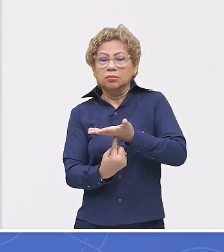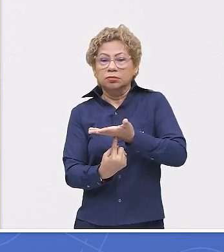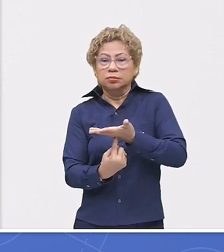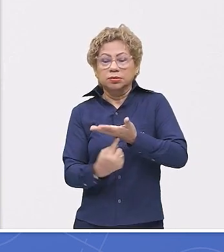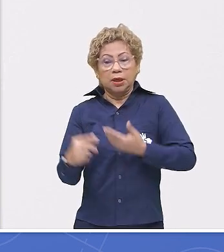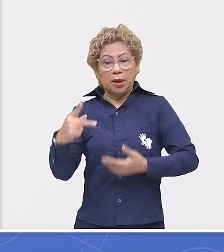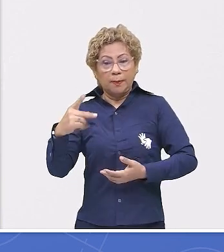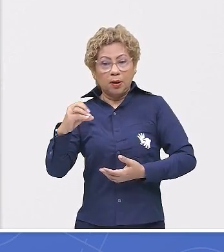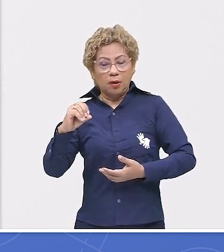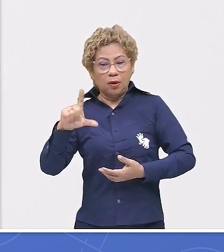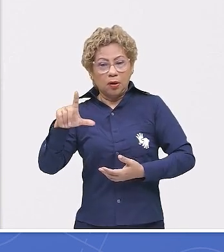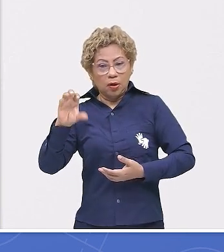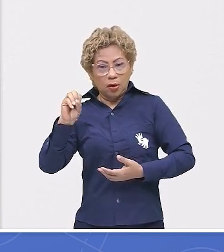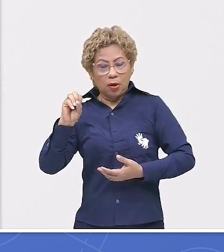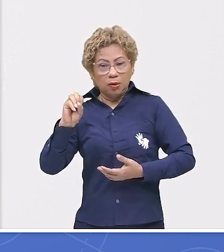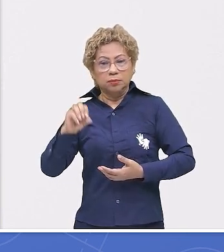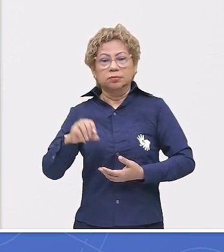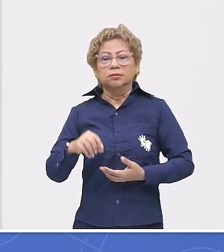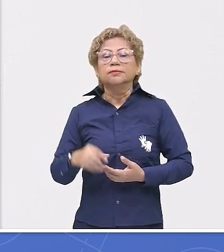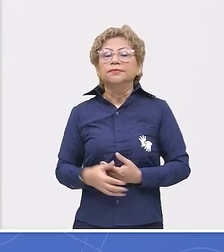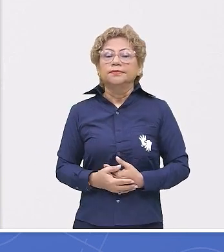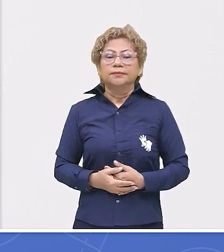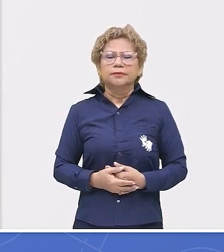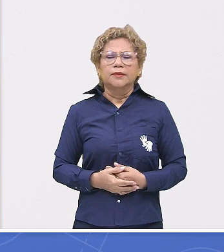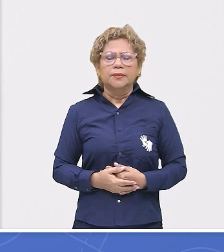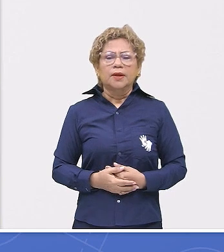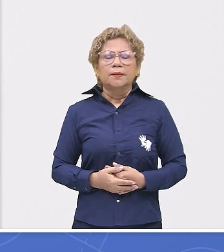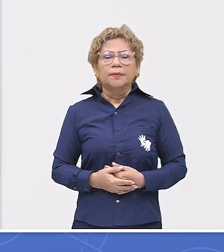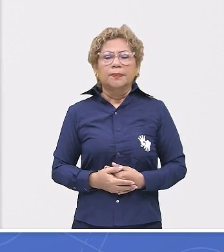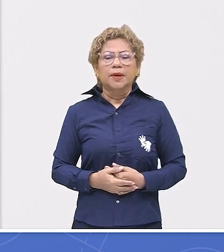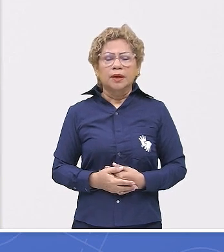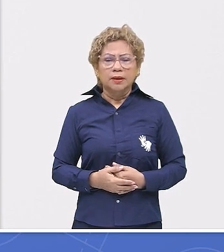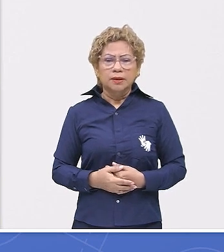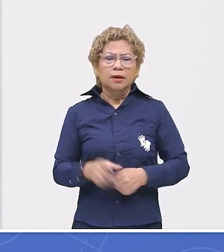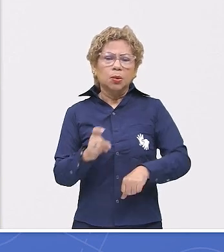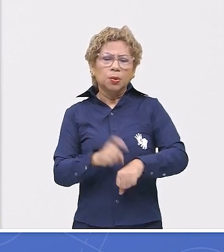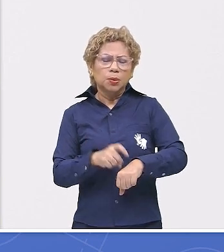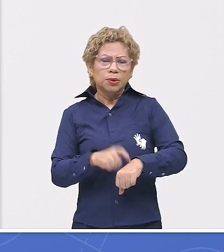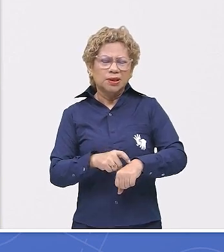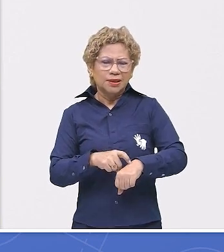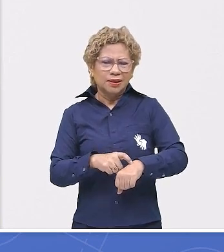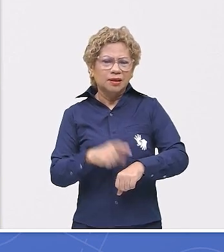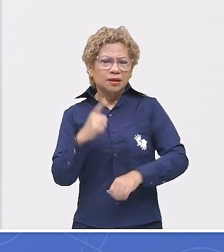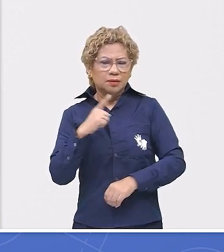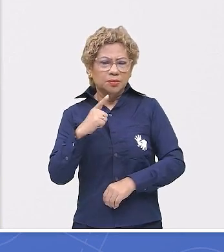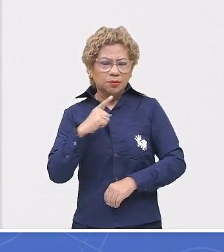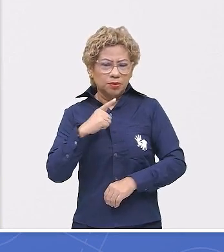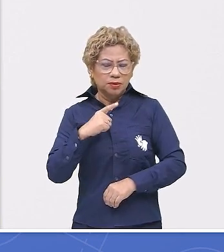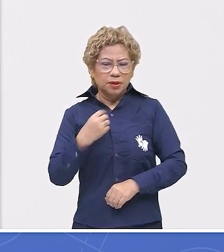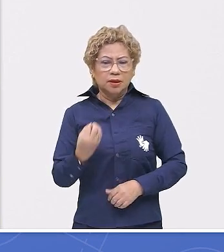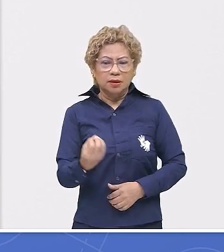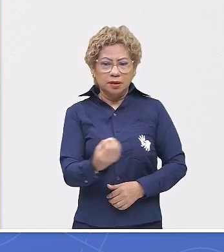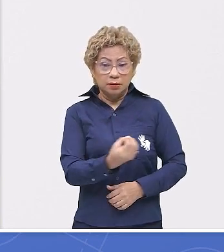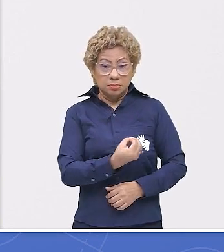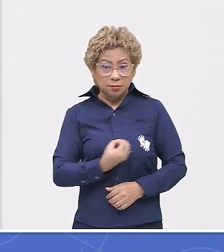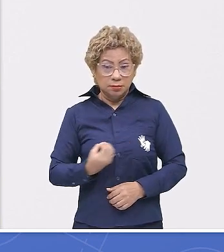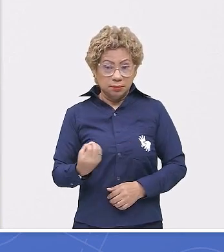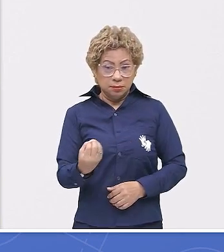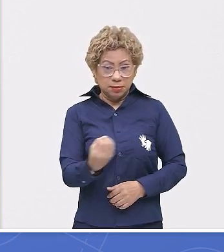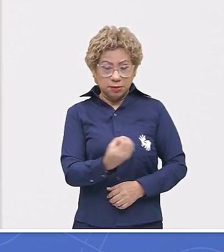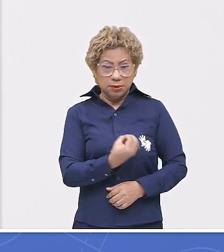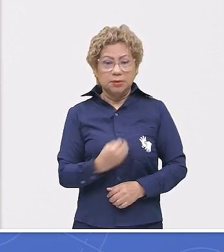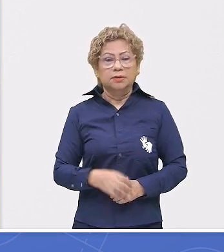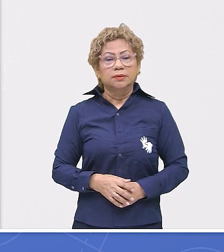de rotação. Agora, quanto tempo, né, dura esse movimento de rotação, gente? Normalmente, a